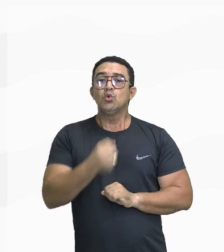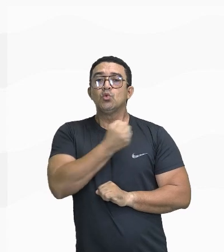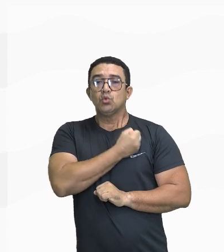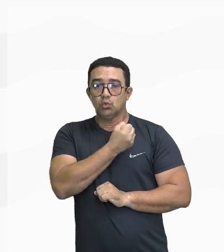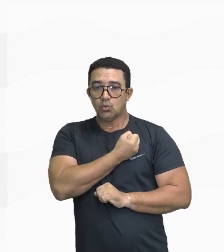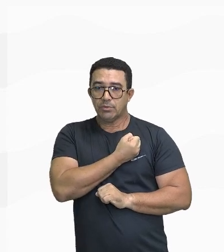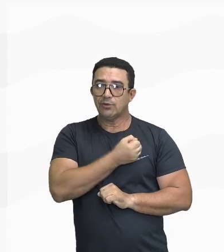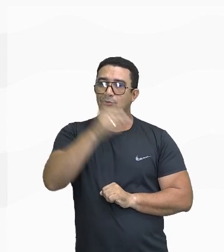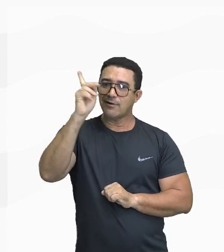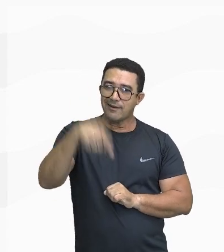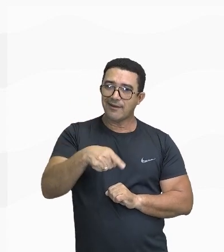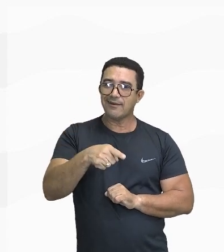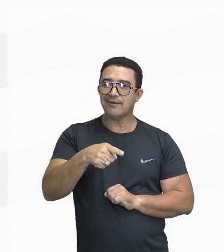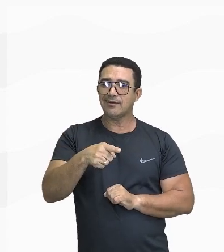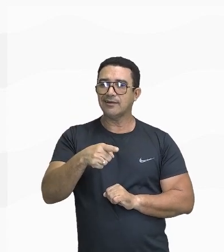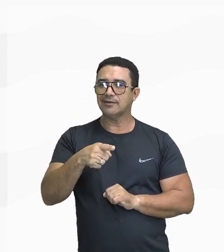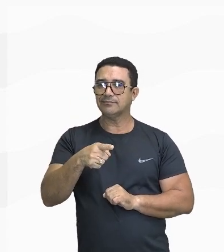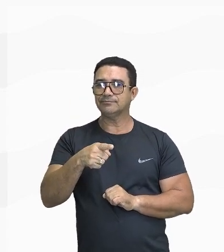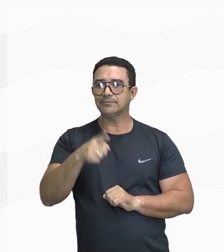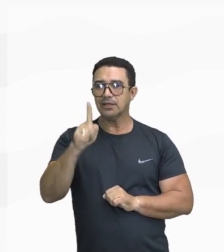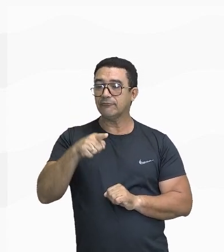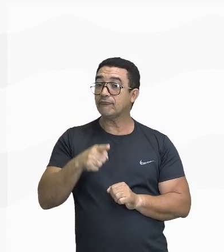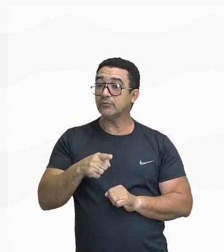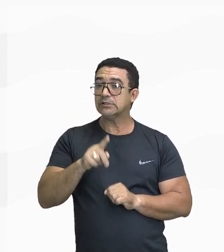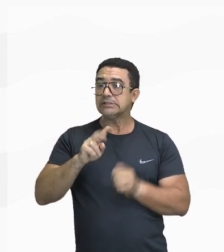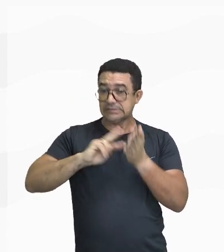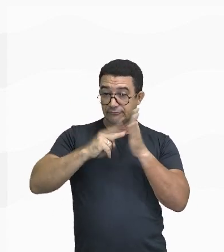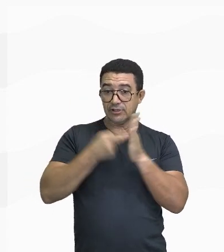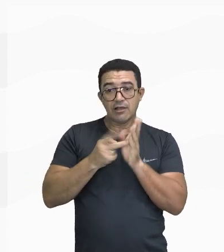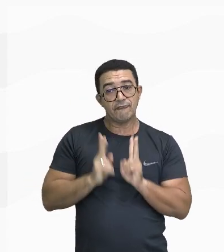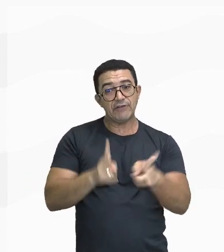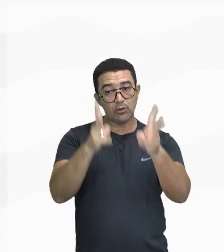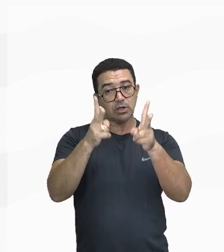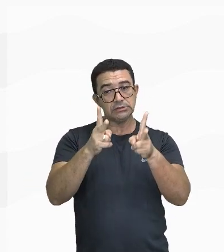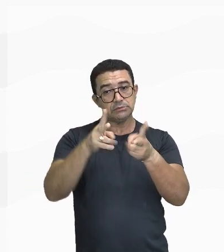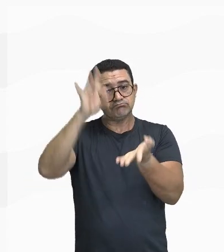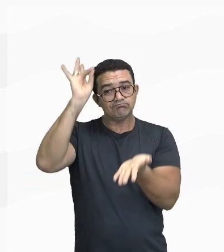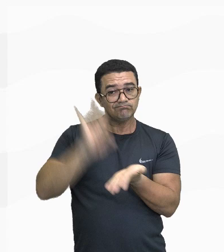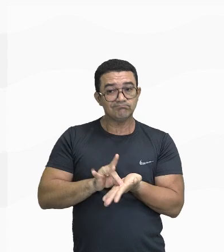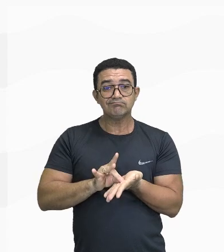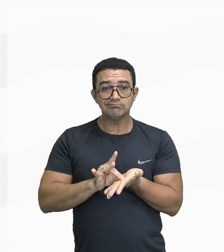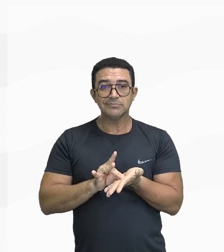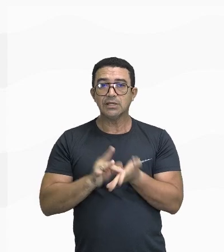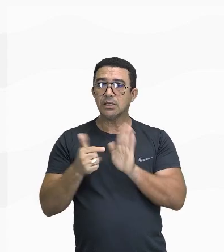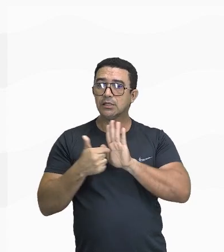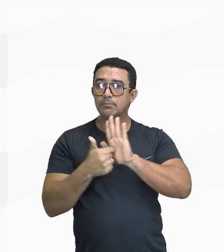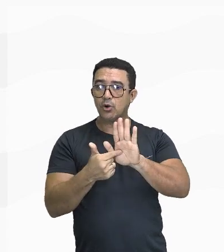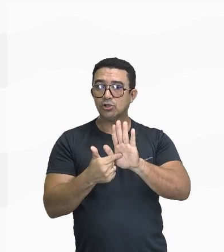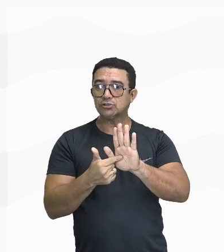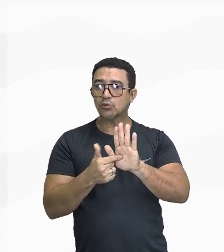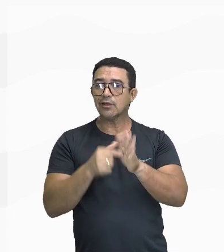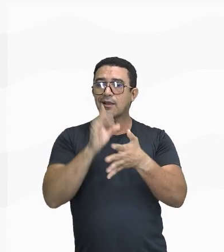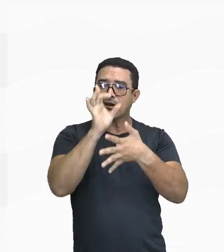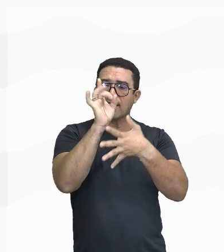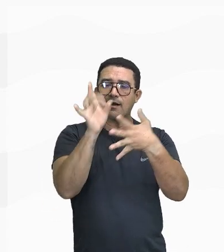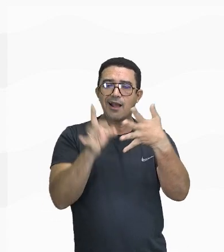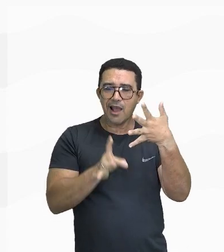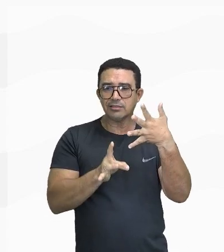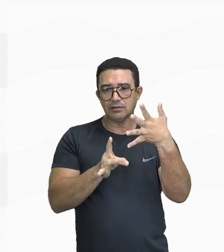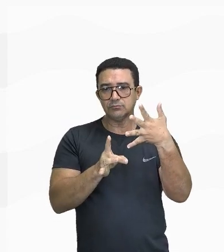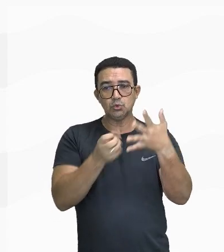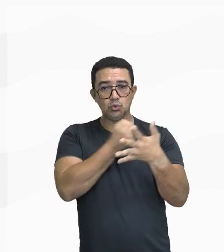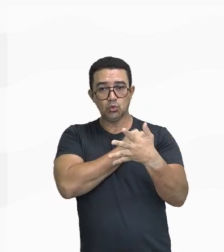número, esse número obtido é chamado frequência absoluta e é indicada por NI. Cada valor assumido